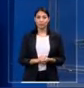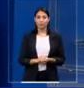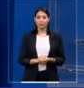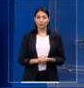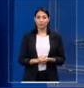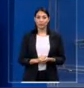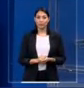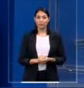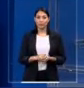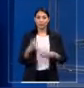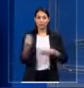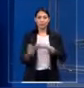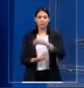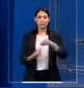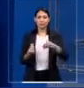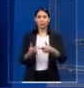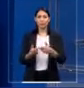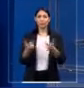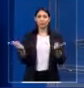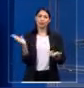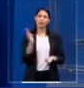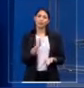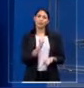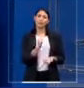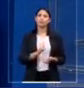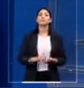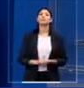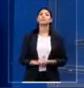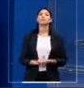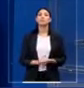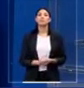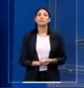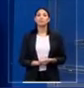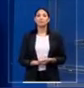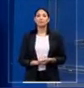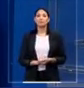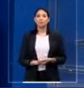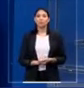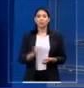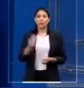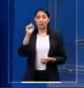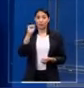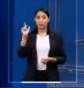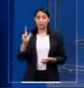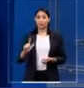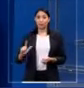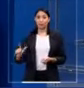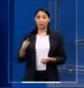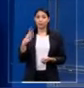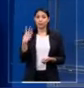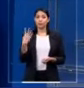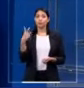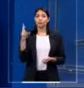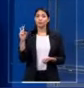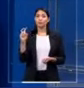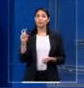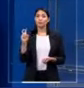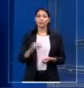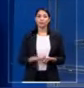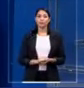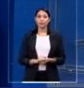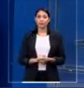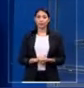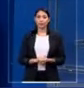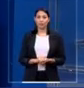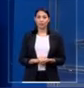49. O globo girando, a sorte chegando para você. Bola azul, número 45.